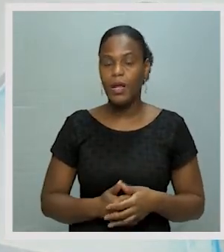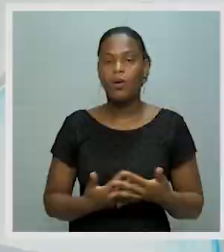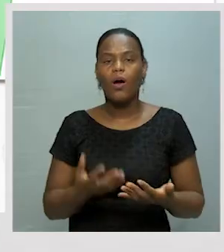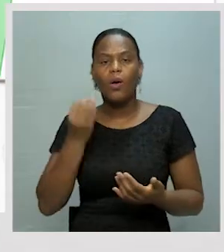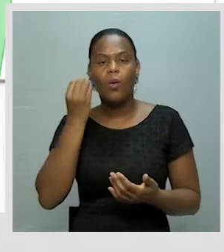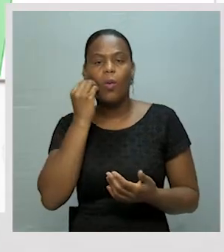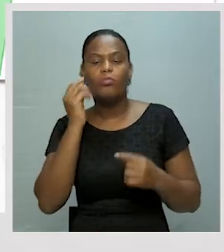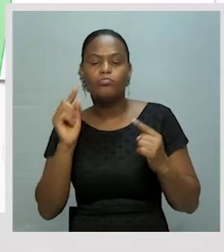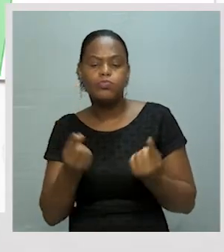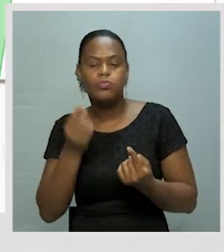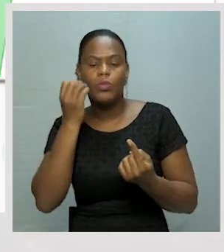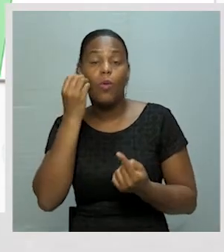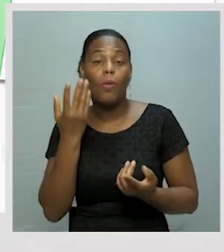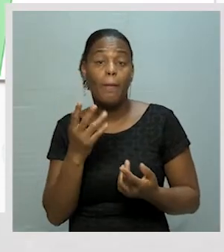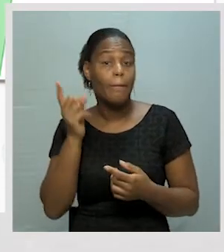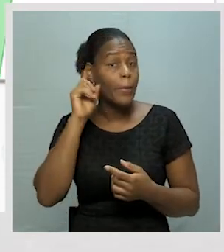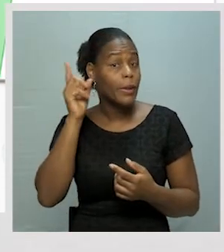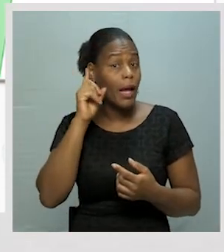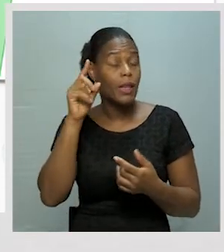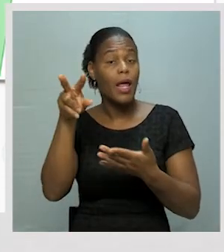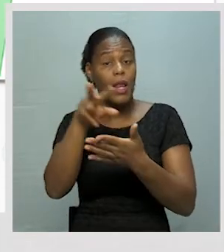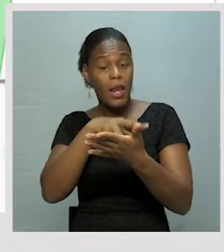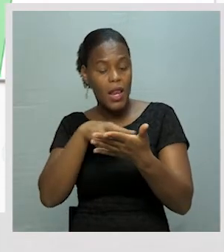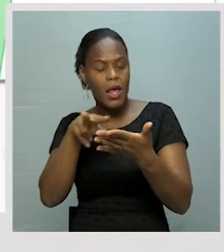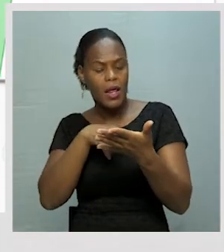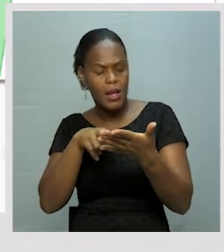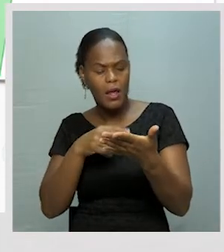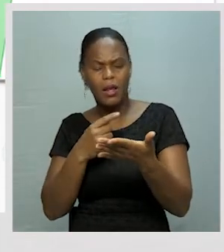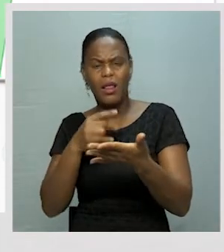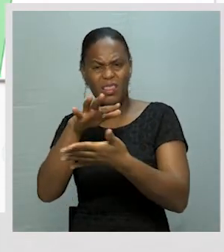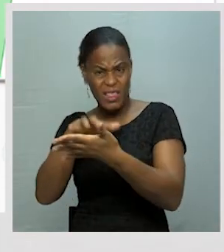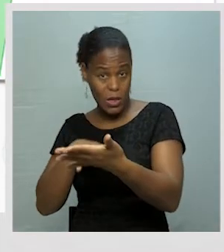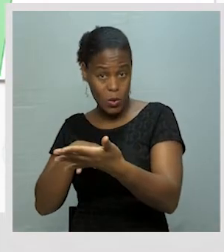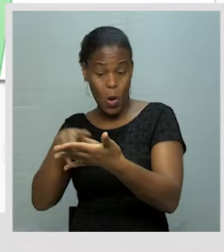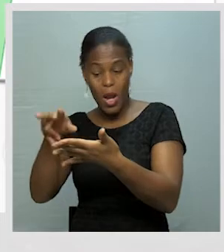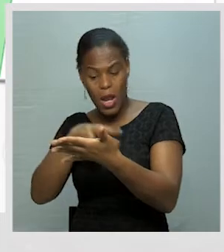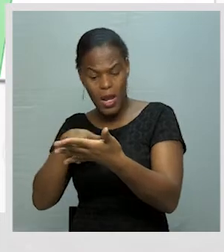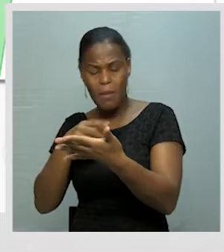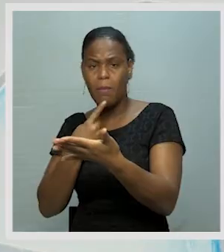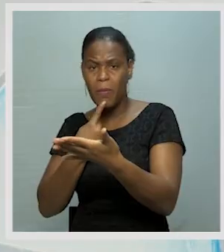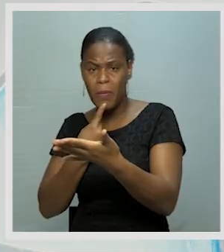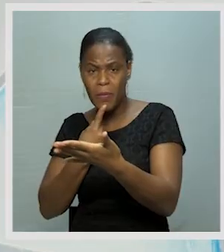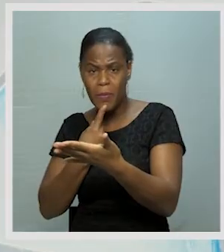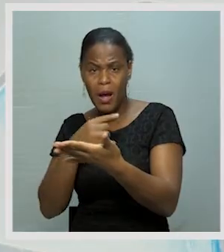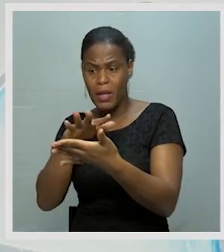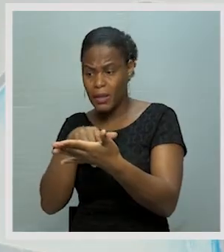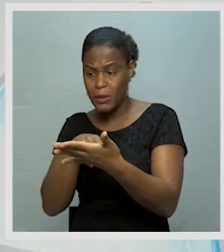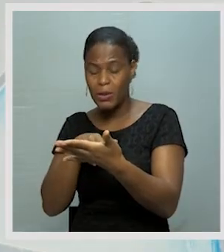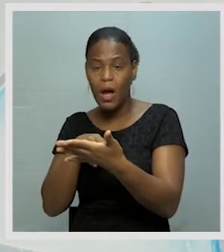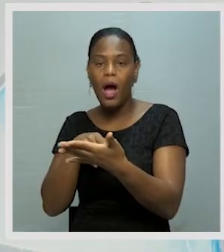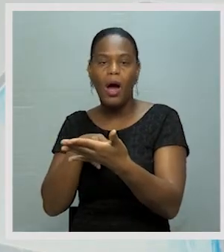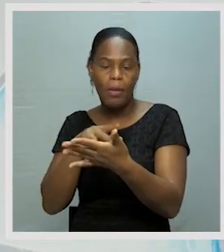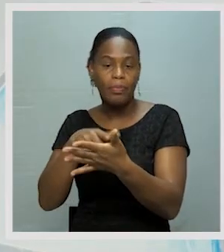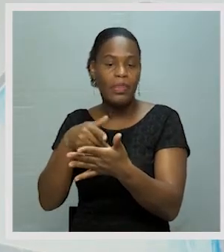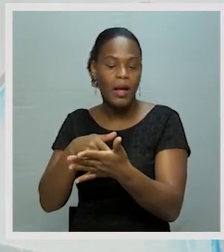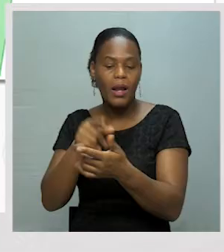Importante. Ler, compreender e aprender do texto pela técnica de sublinhar. Nós já falamos sobre isso.